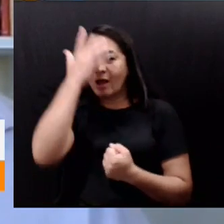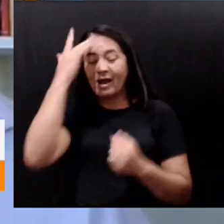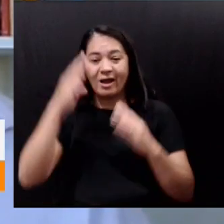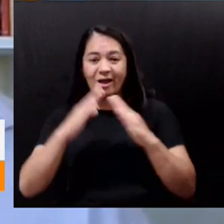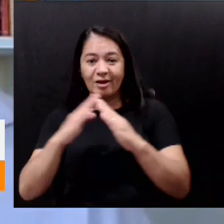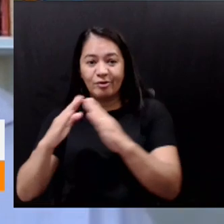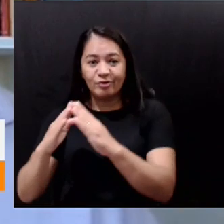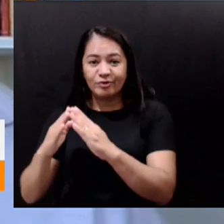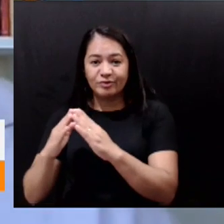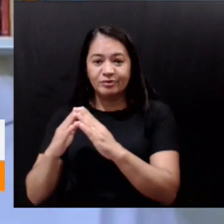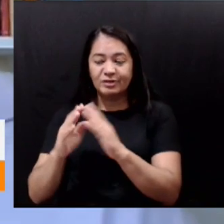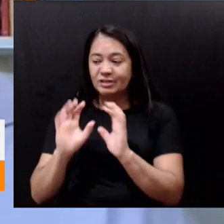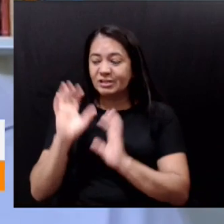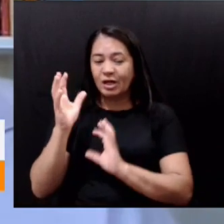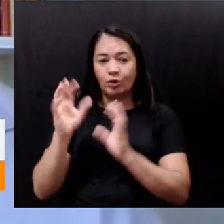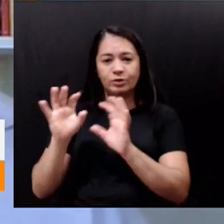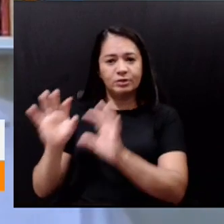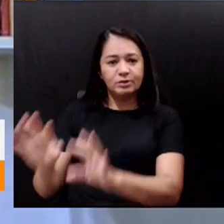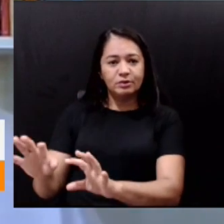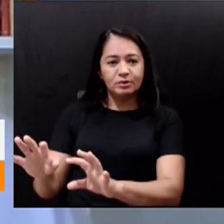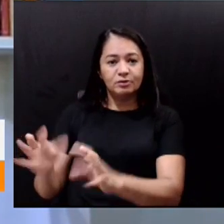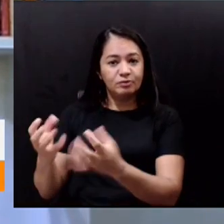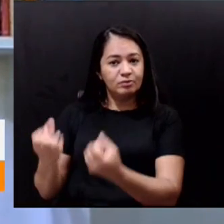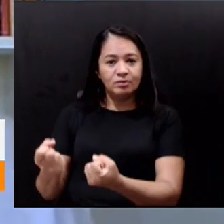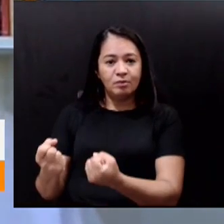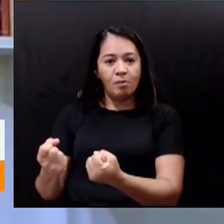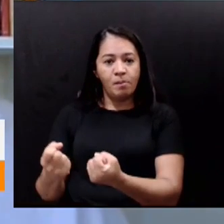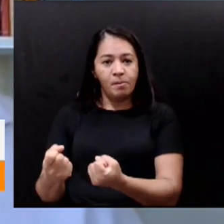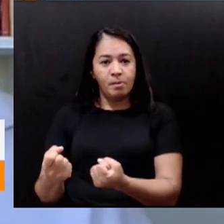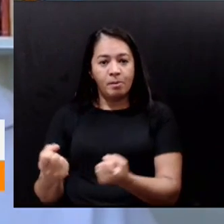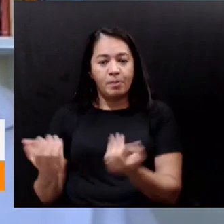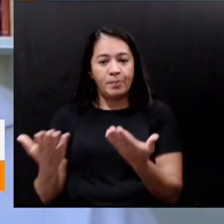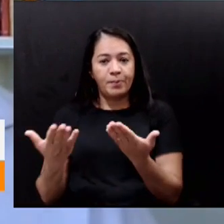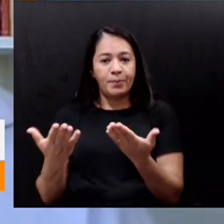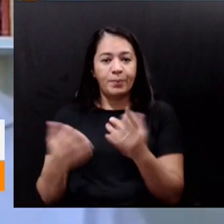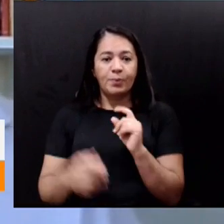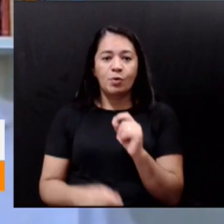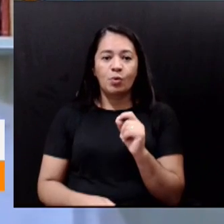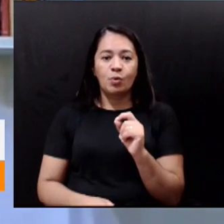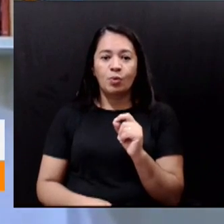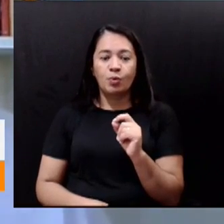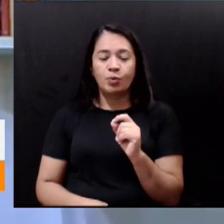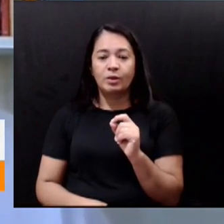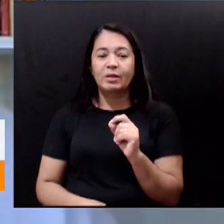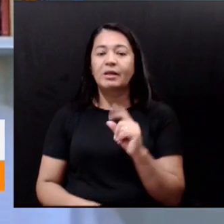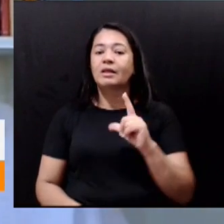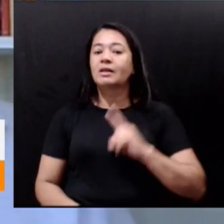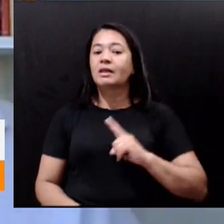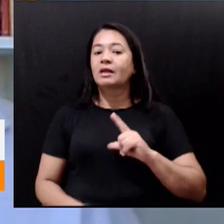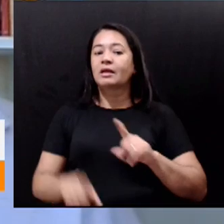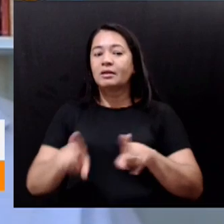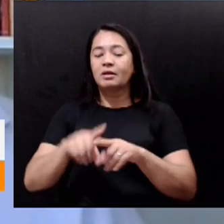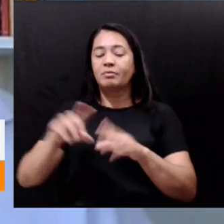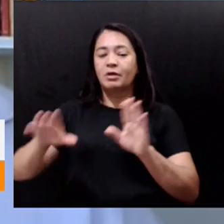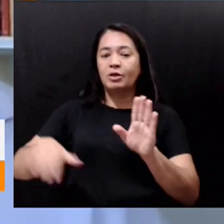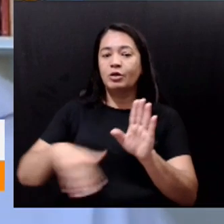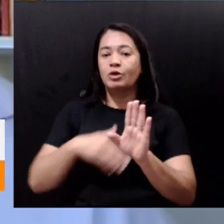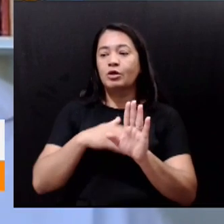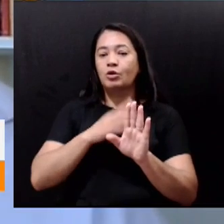essa situação, né? Agora é o seguinte, eu acho que tem um aspecto positivo também, tá? Que é bom ressaltar